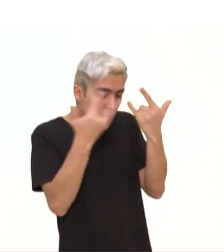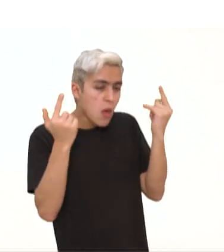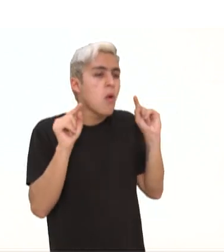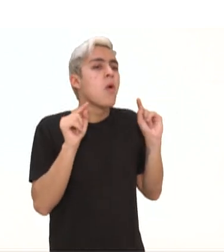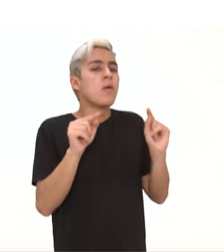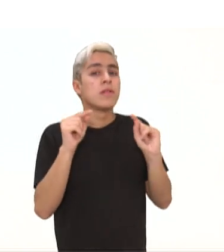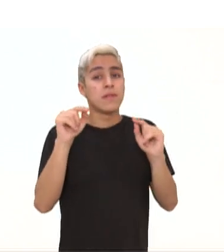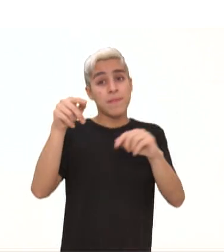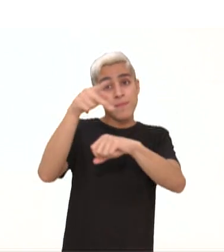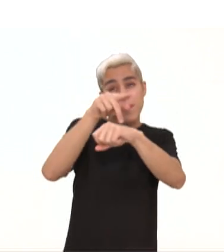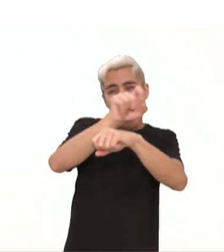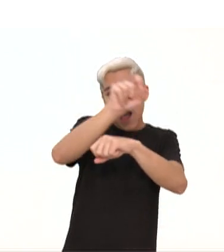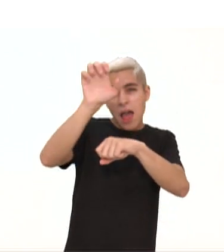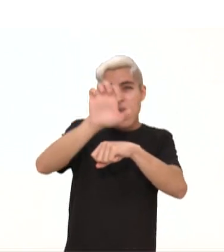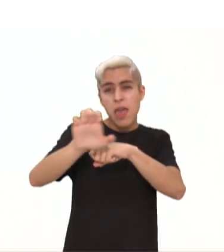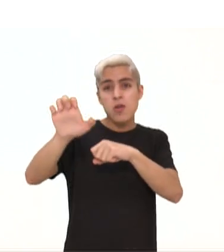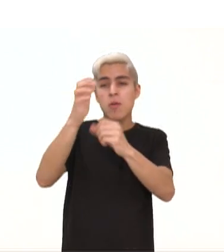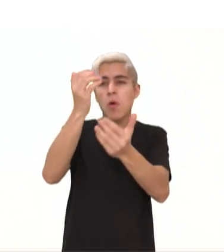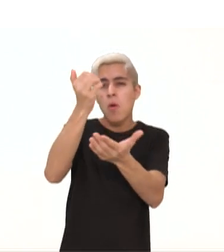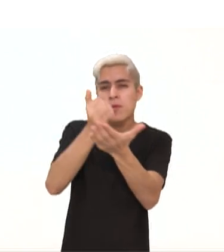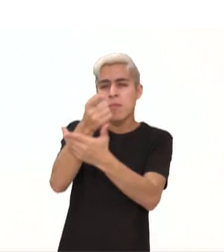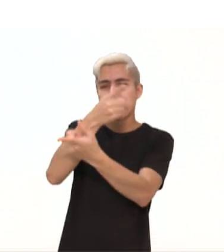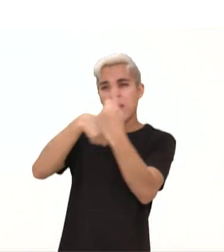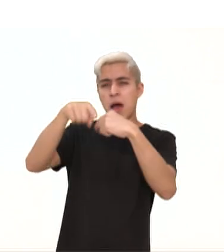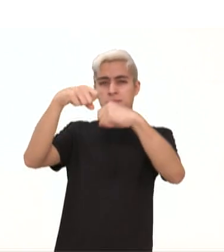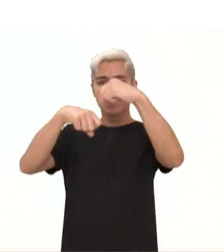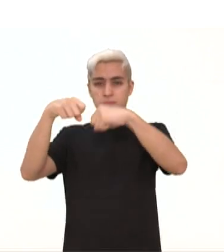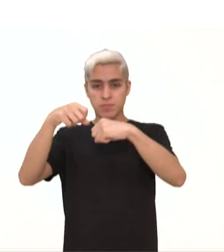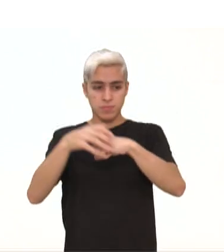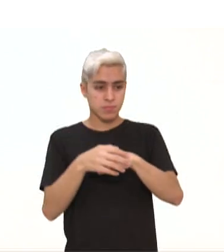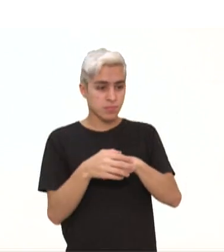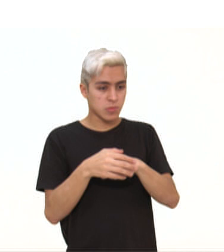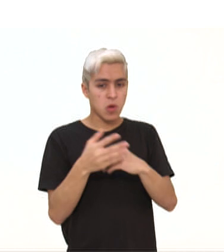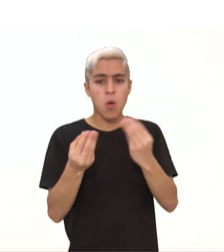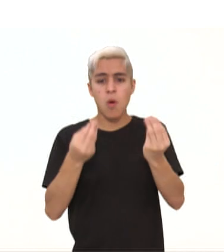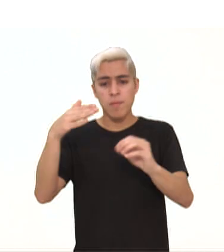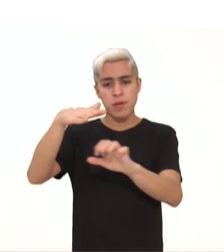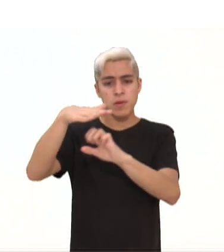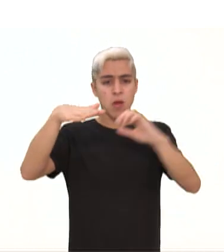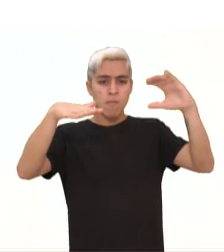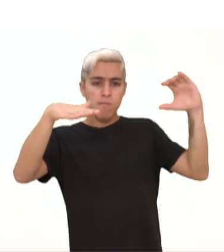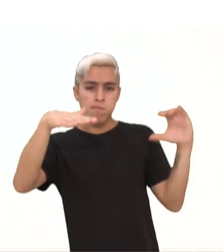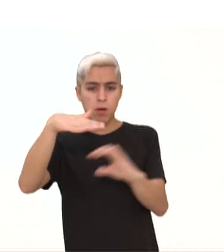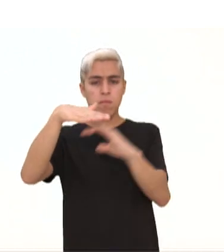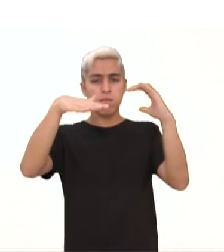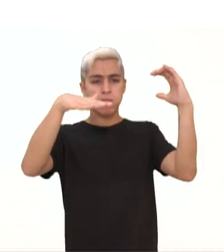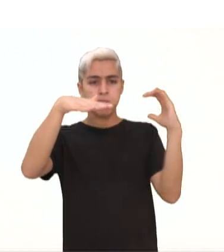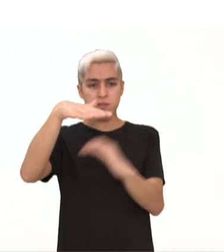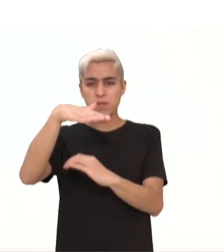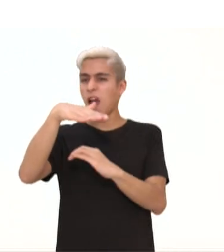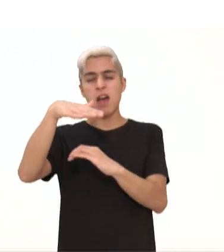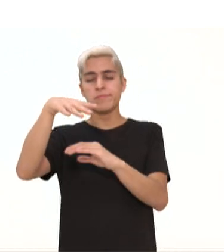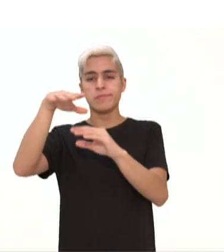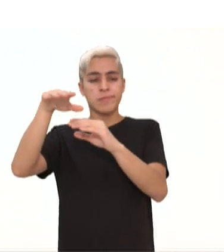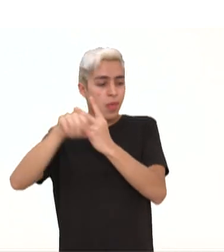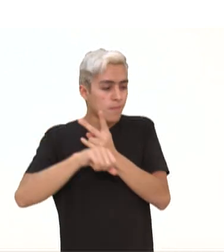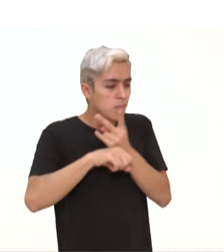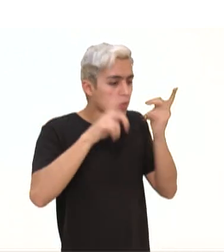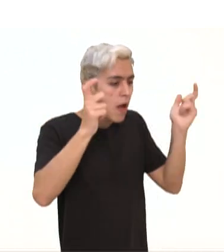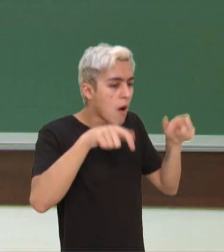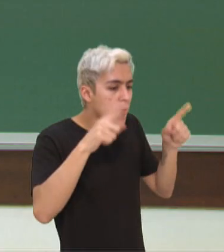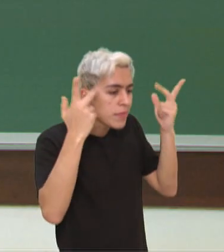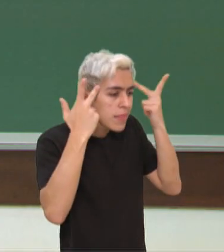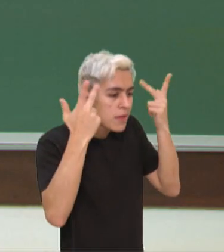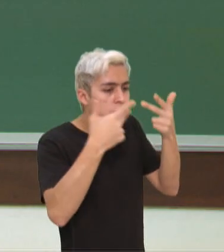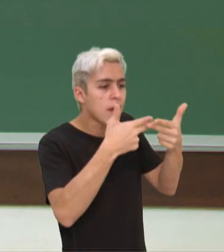países europeus que se industrializaram primeiro? Para abastecer a indústria, eles saíram em busca de recursos naturais. Vamos voltar